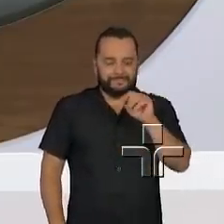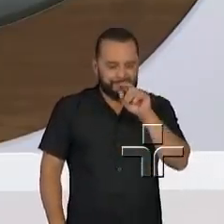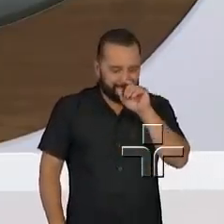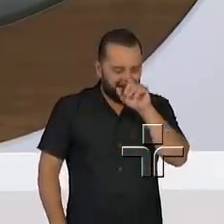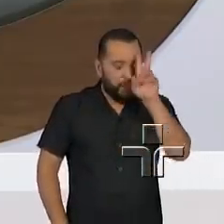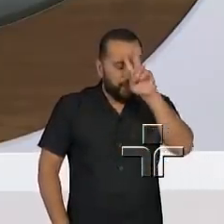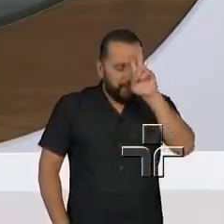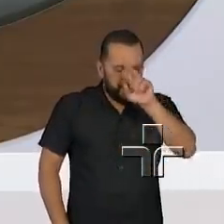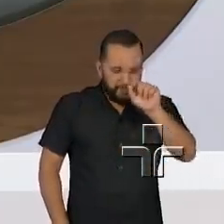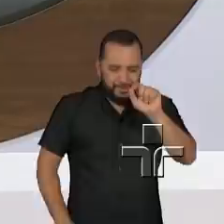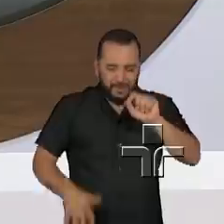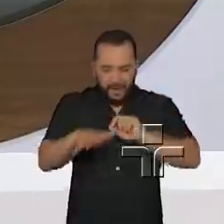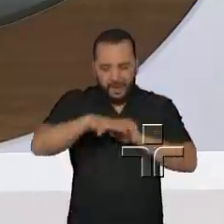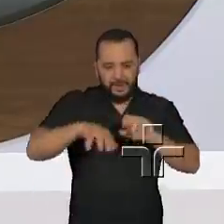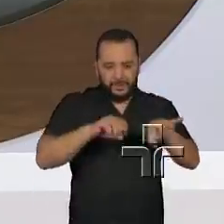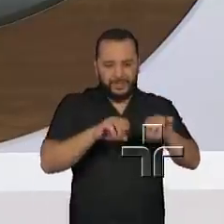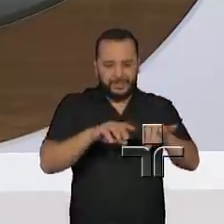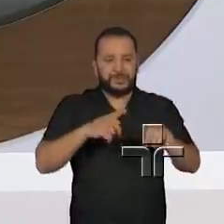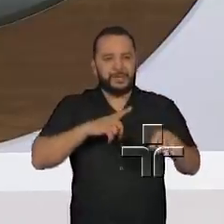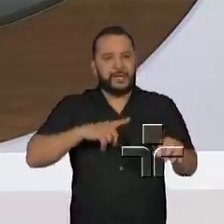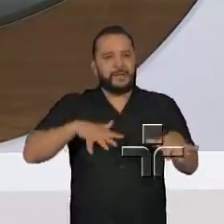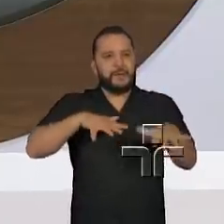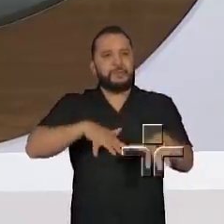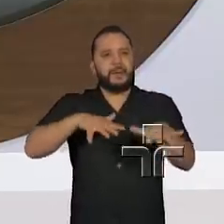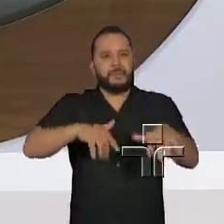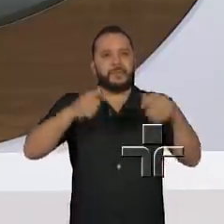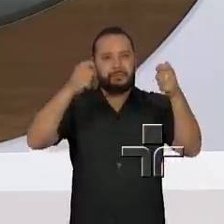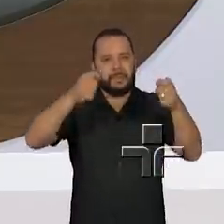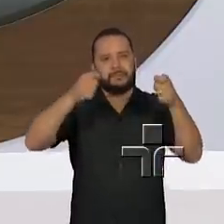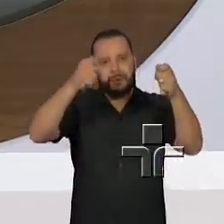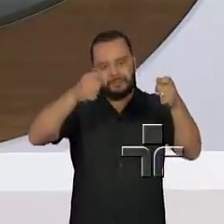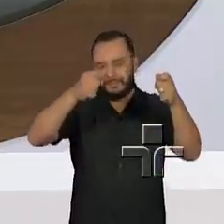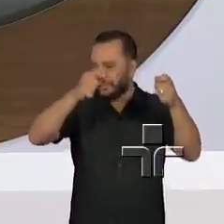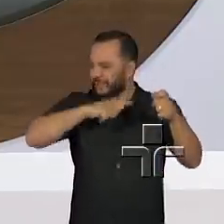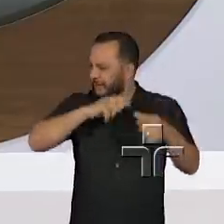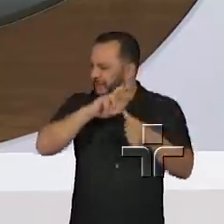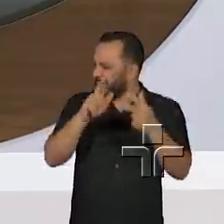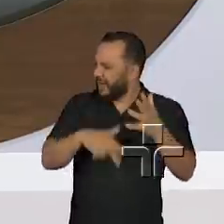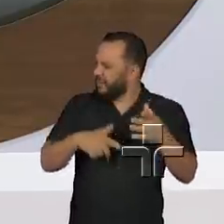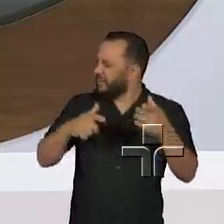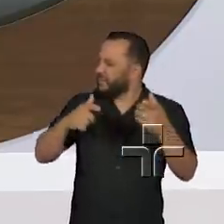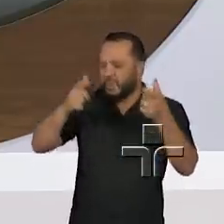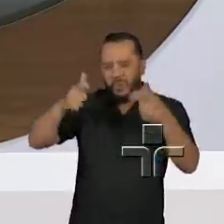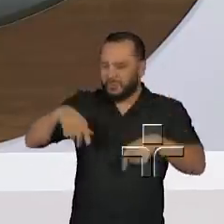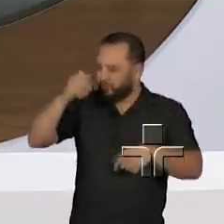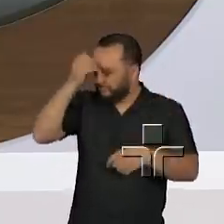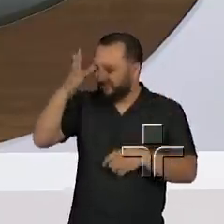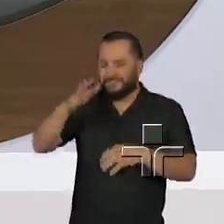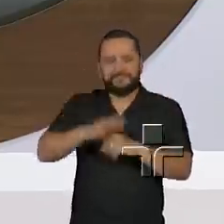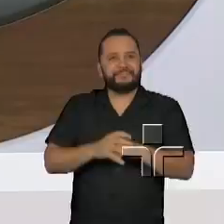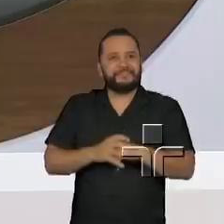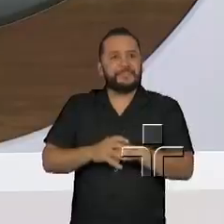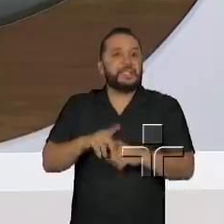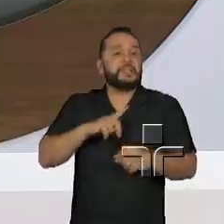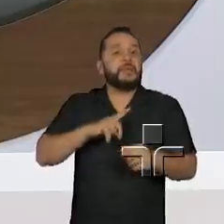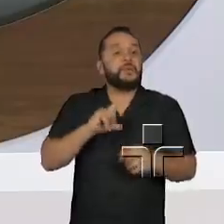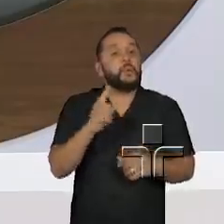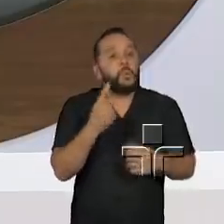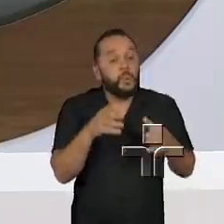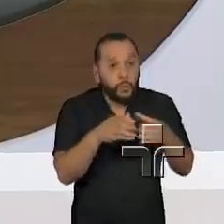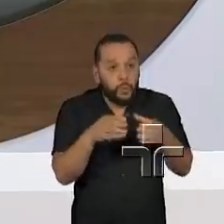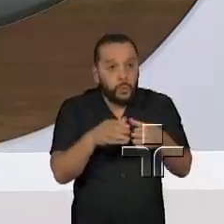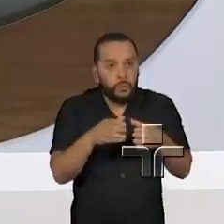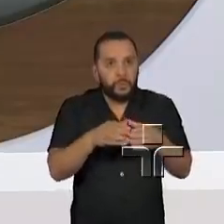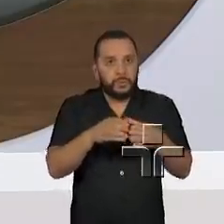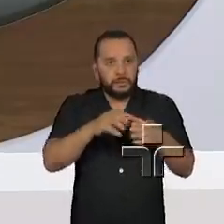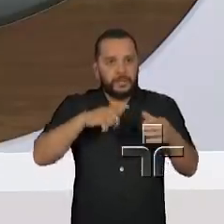emblemática durante um protesto, agora são tantos que eu já não vou nem me lembrar qual, que um grupo arrancou